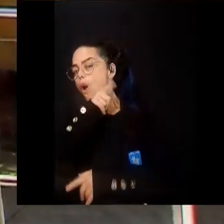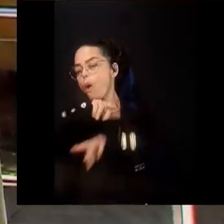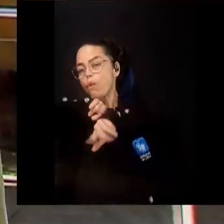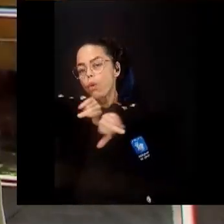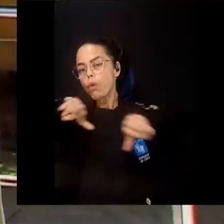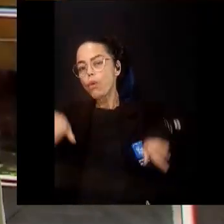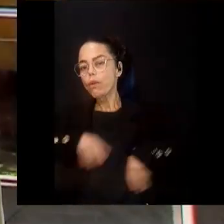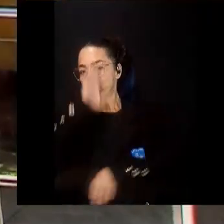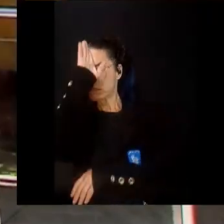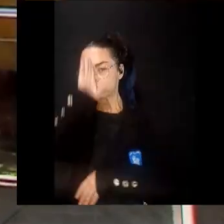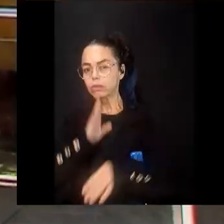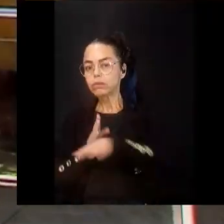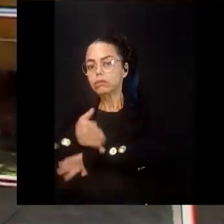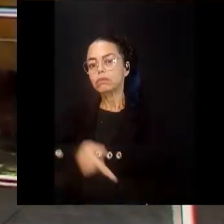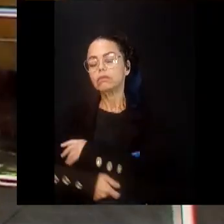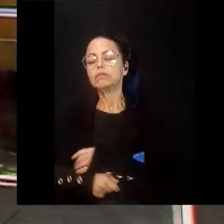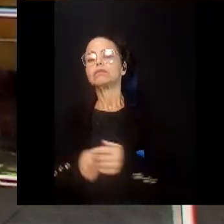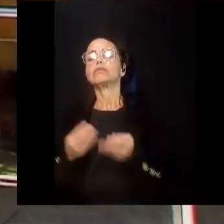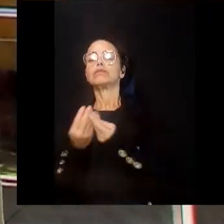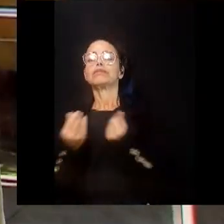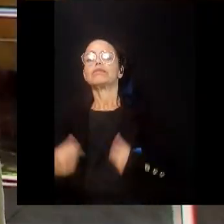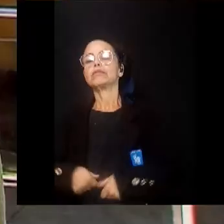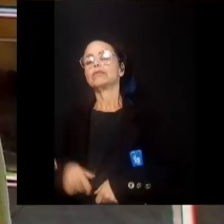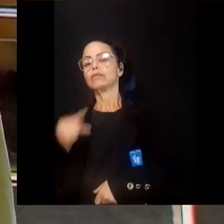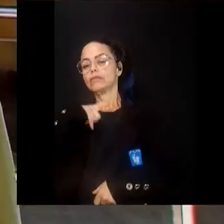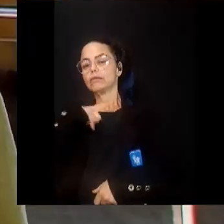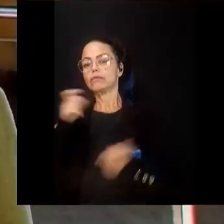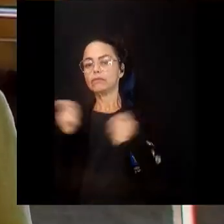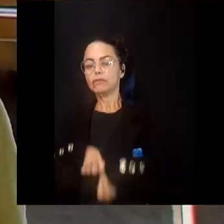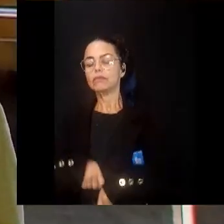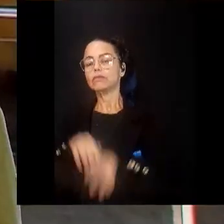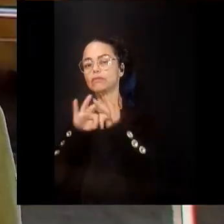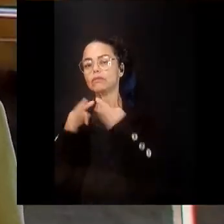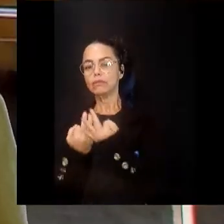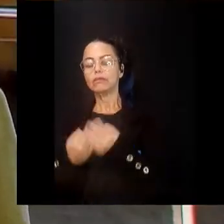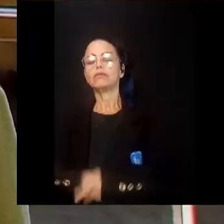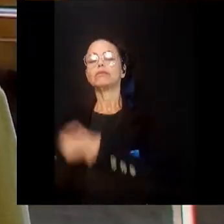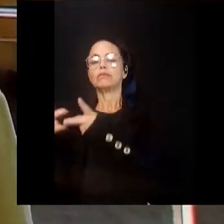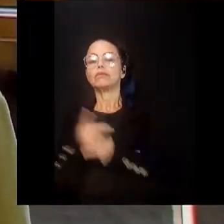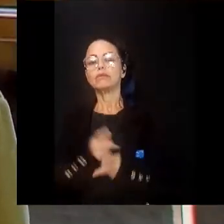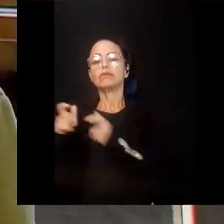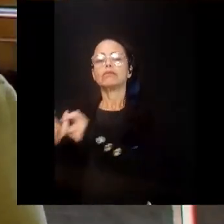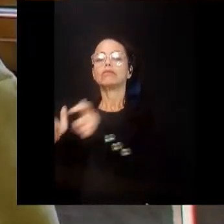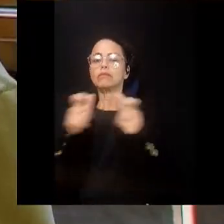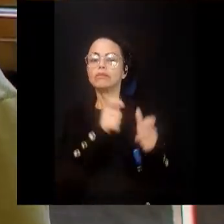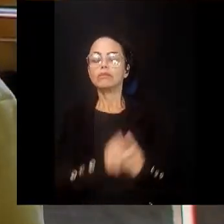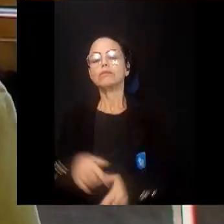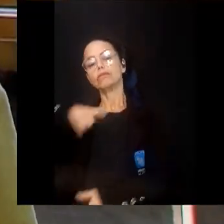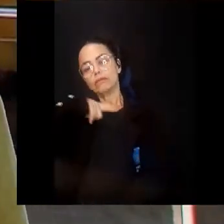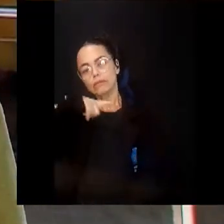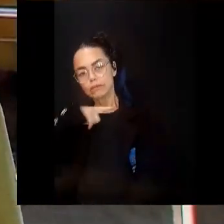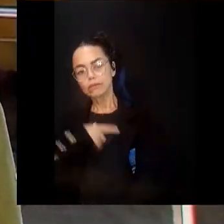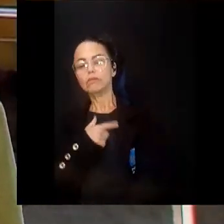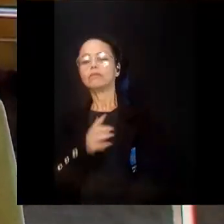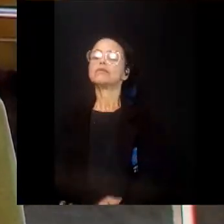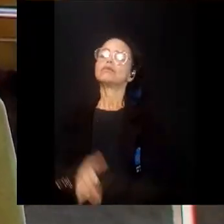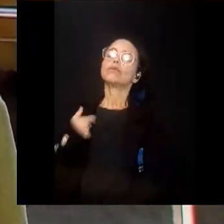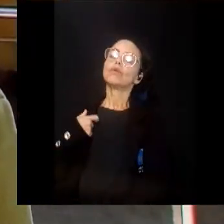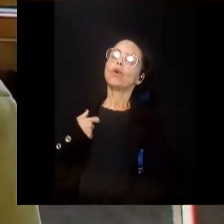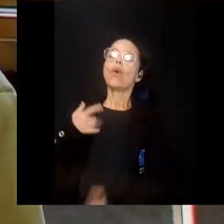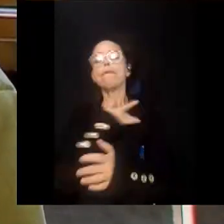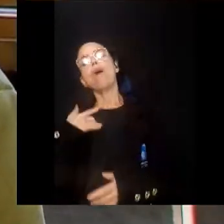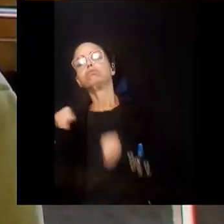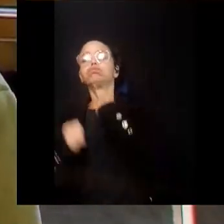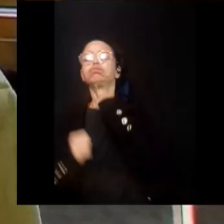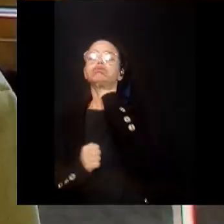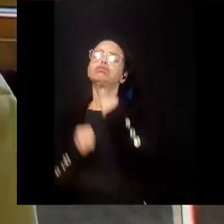é um tempo de qualidade que as pessoas podem ter aqui, as famílias, vir visitar os espaços, Tem a pista da saúde, o pessoal vem caminhar aqui